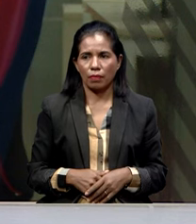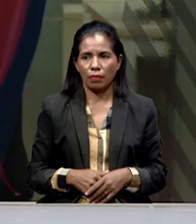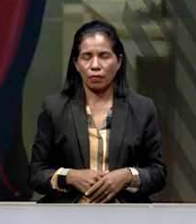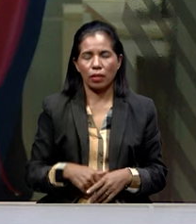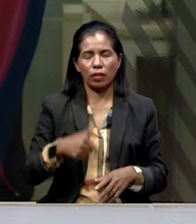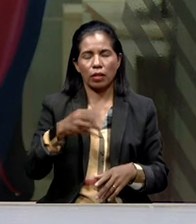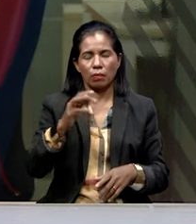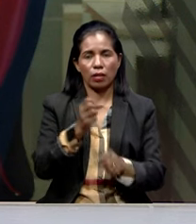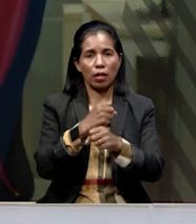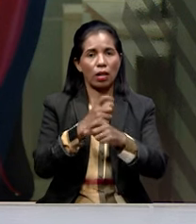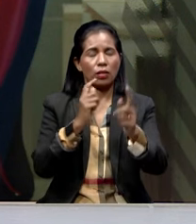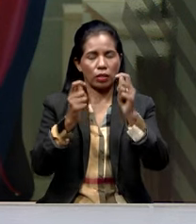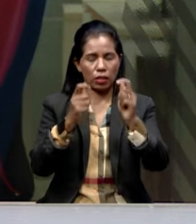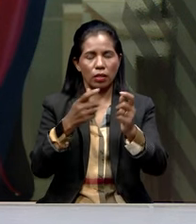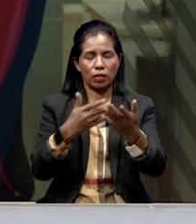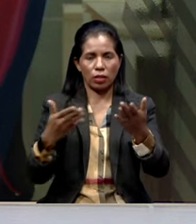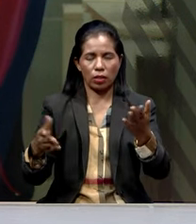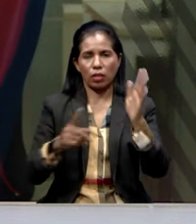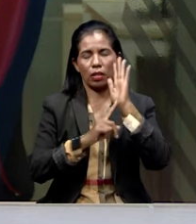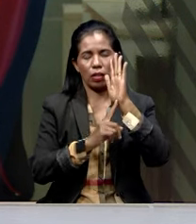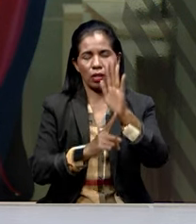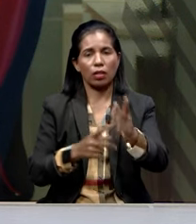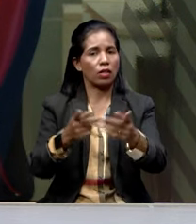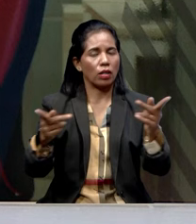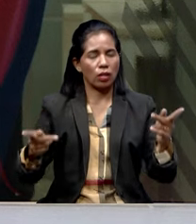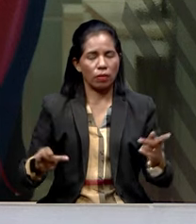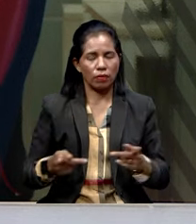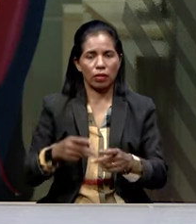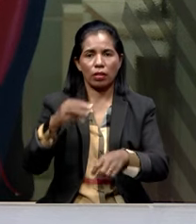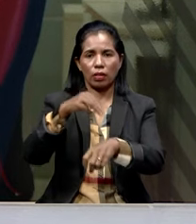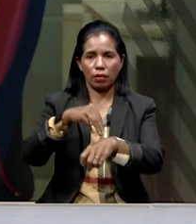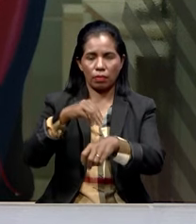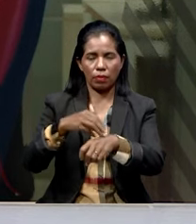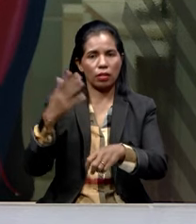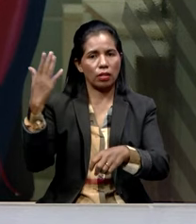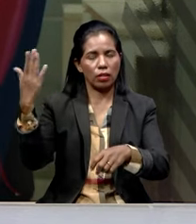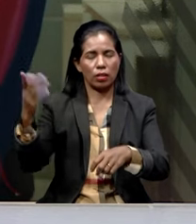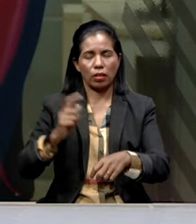GMN halo teste ba equipamentos, transmissão direta e a fata em altar, tá se tolo.